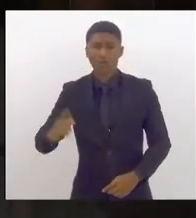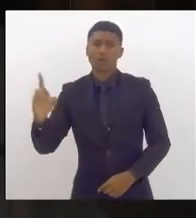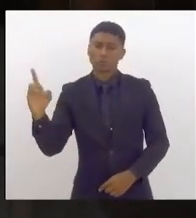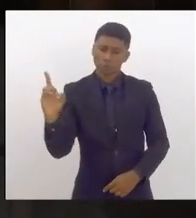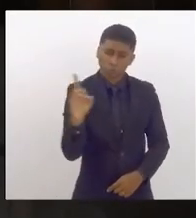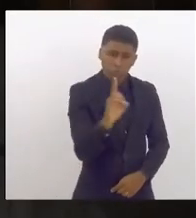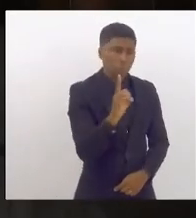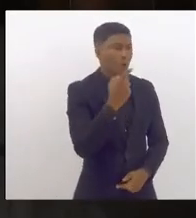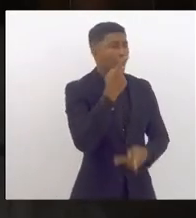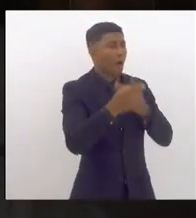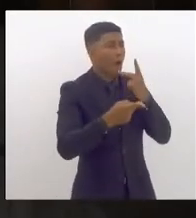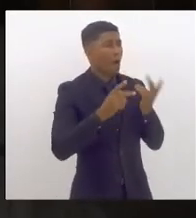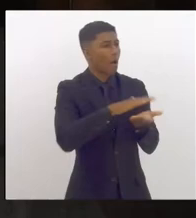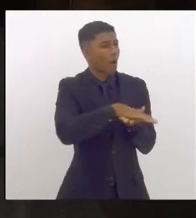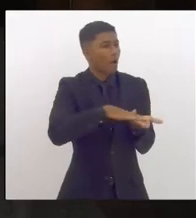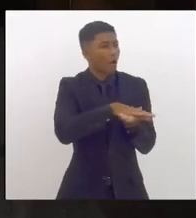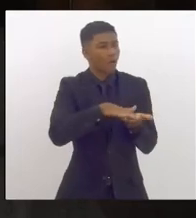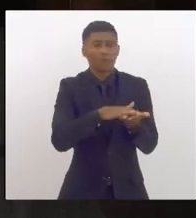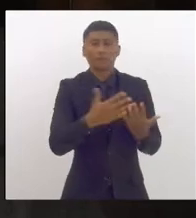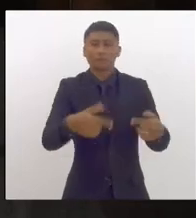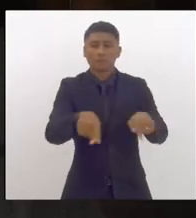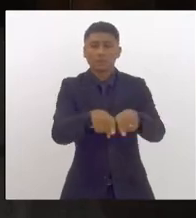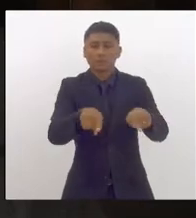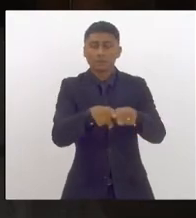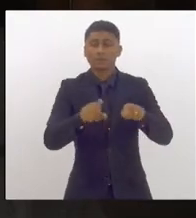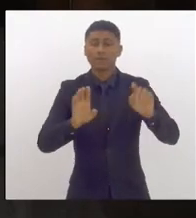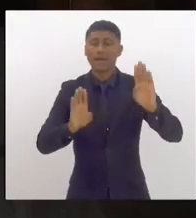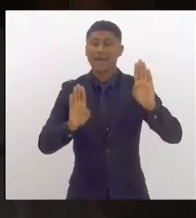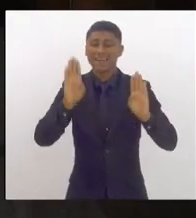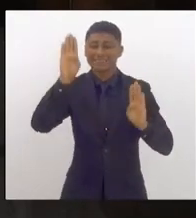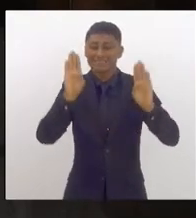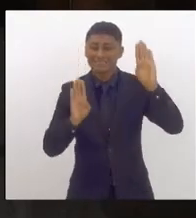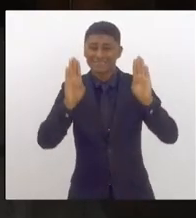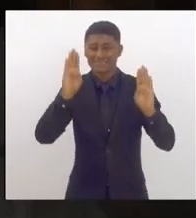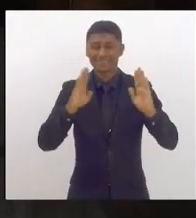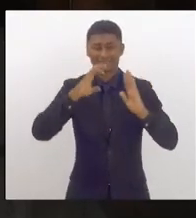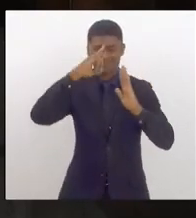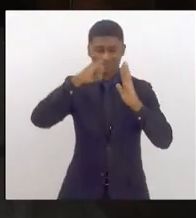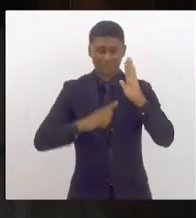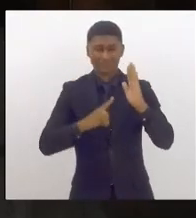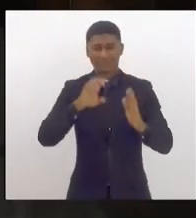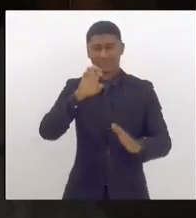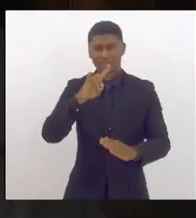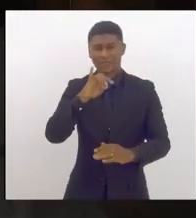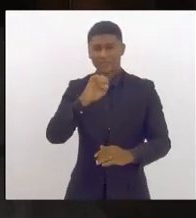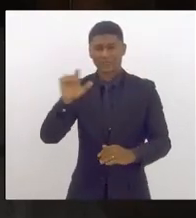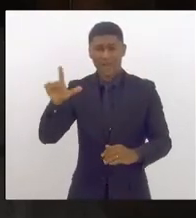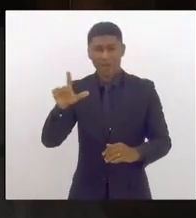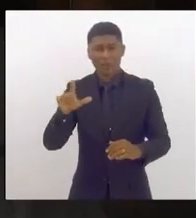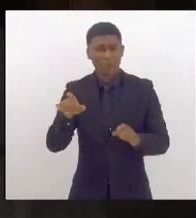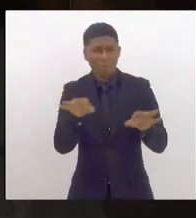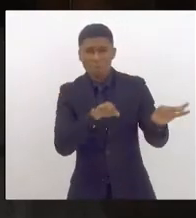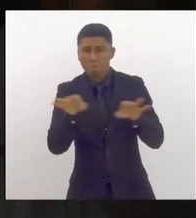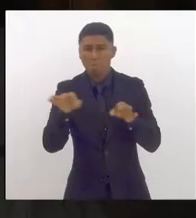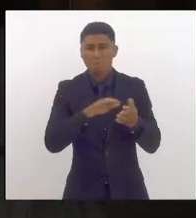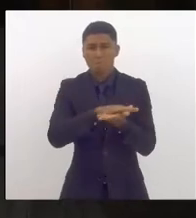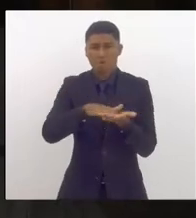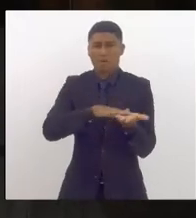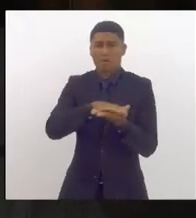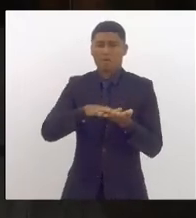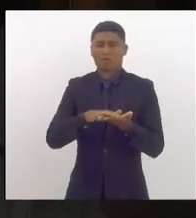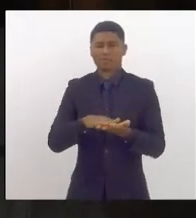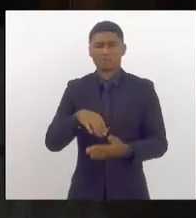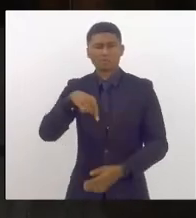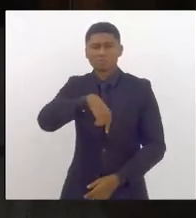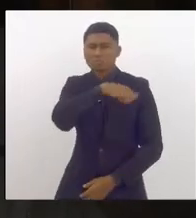modelagem do edital de licitação não edital não são as diretrizes para A modelagem do edital e o estado do Rio de